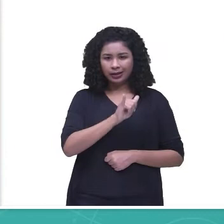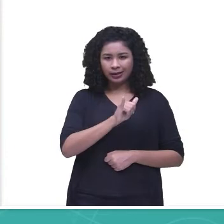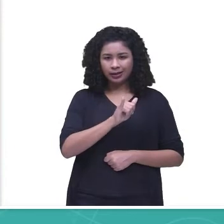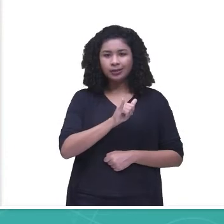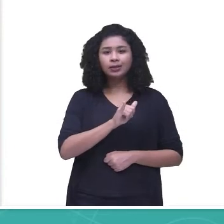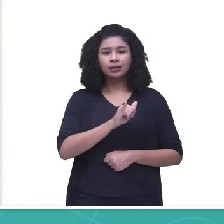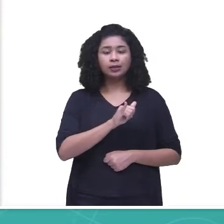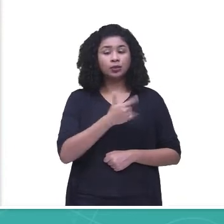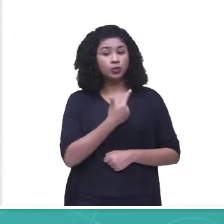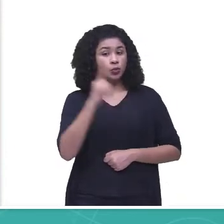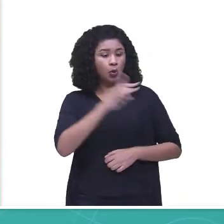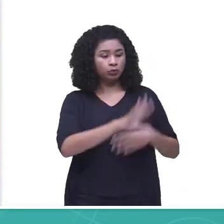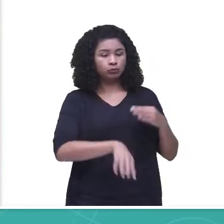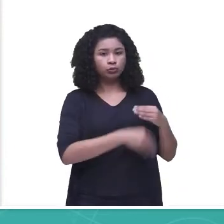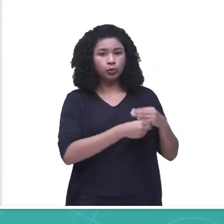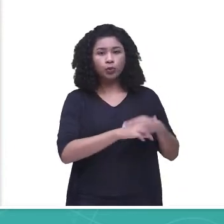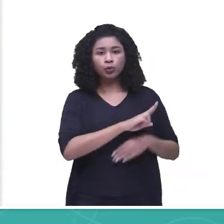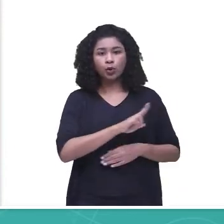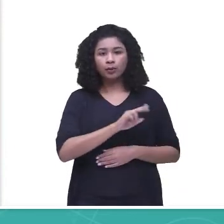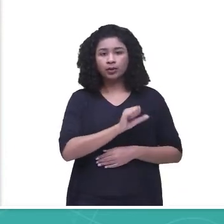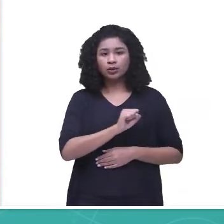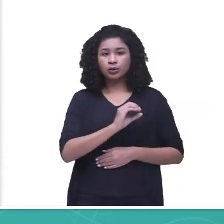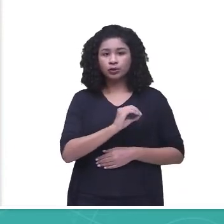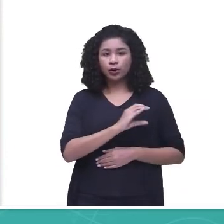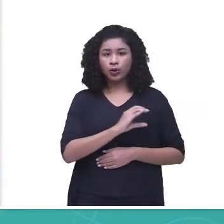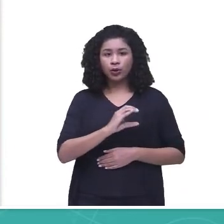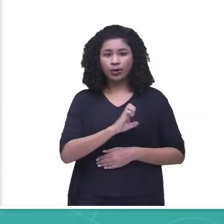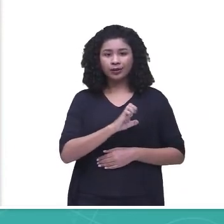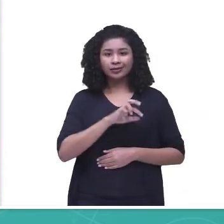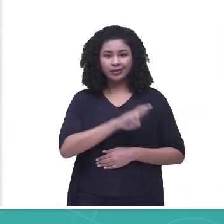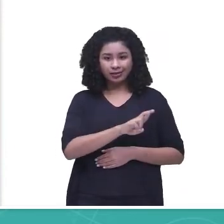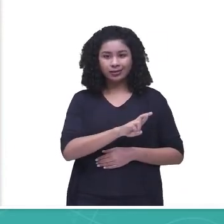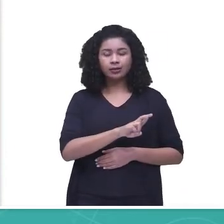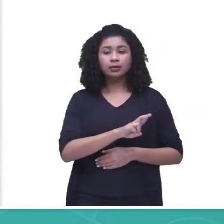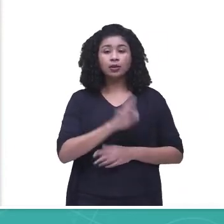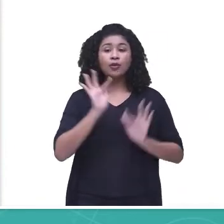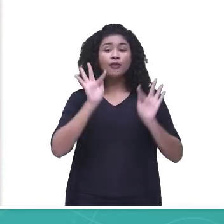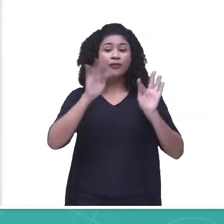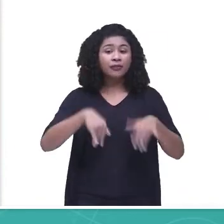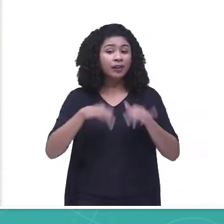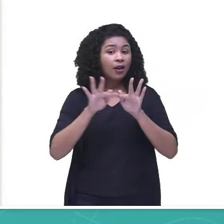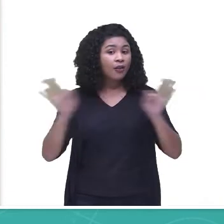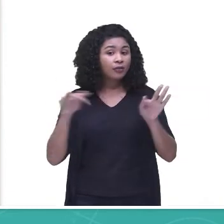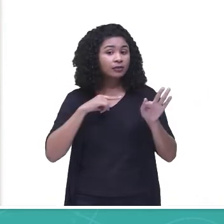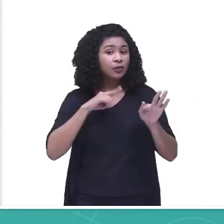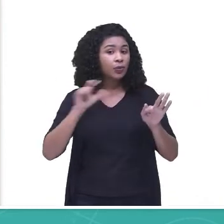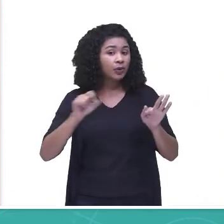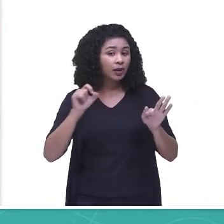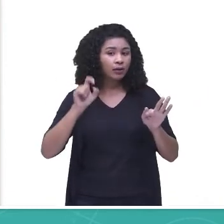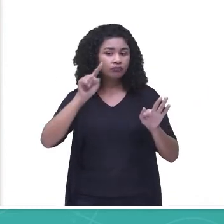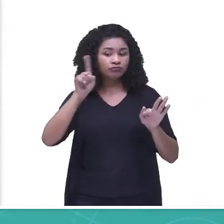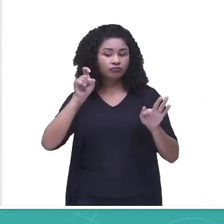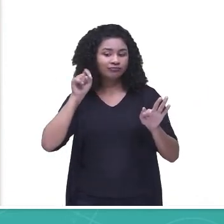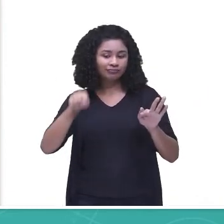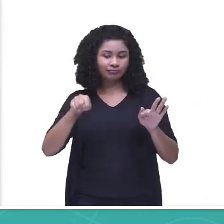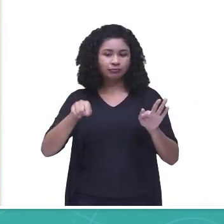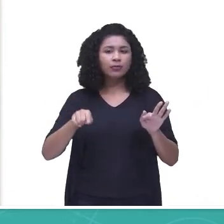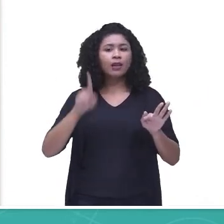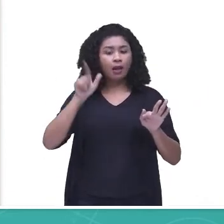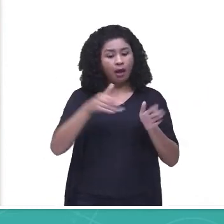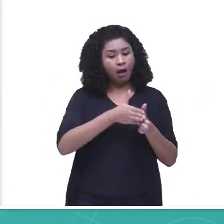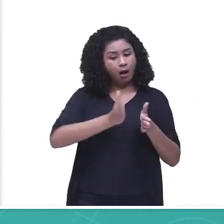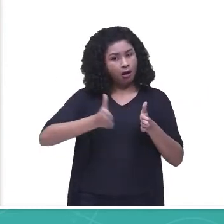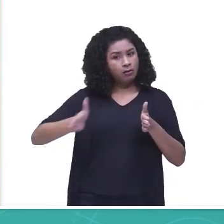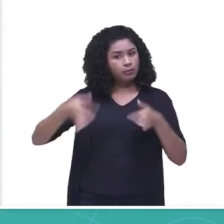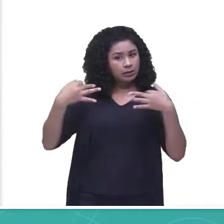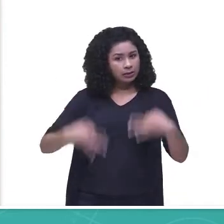certo sempre eu vou ter então o ponto de interrogação, tá certo? Então essa pergunta, essa é a estrutura. Repare que eu não estou falando de